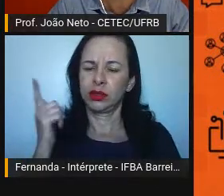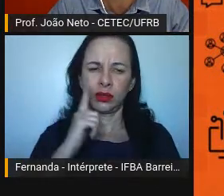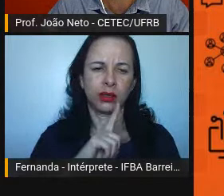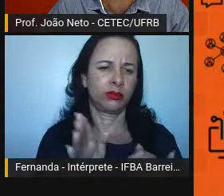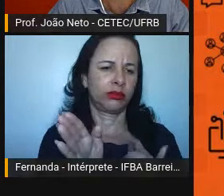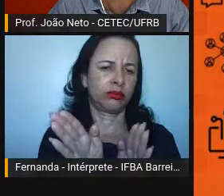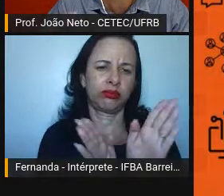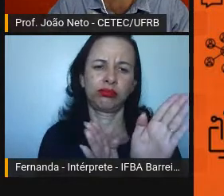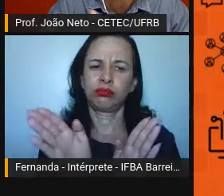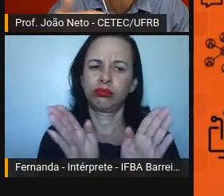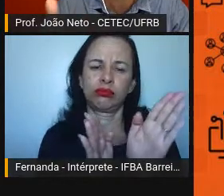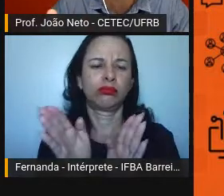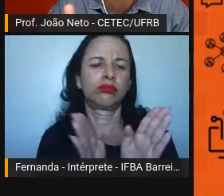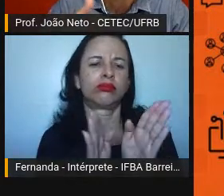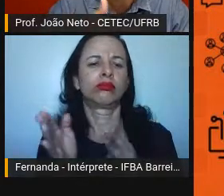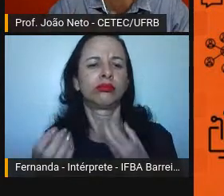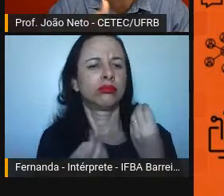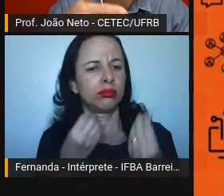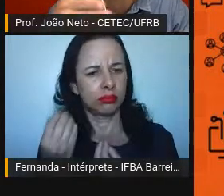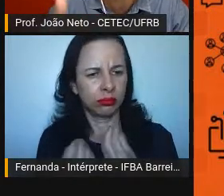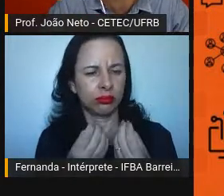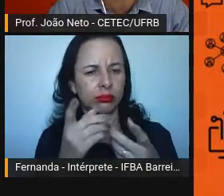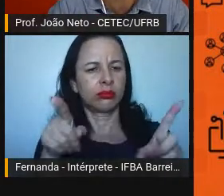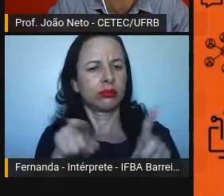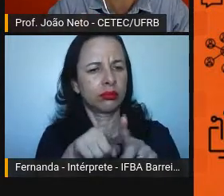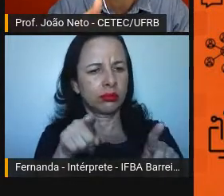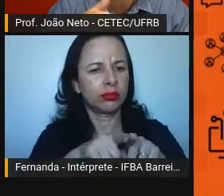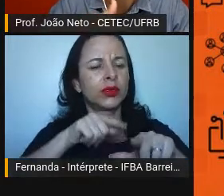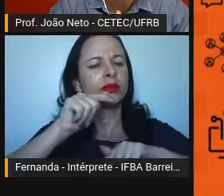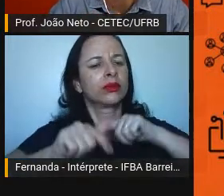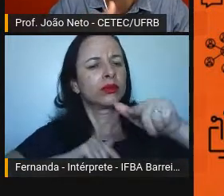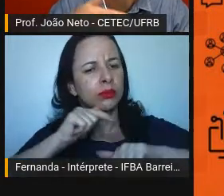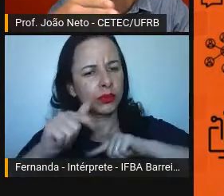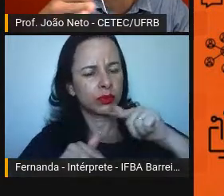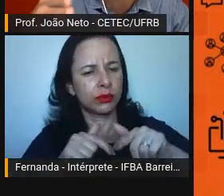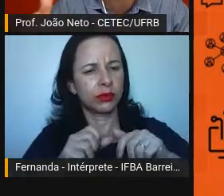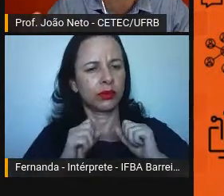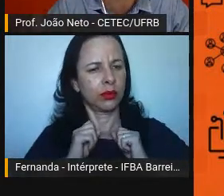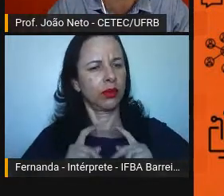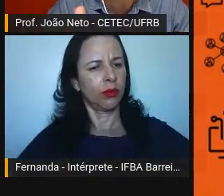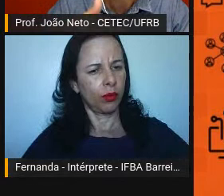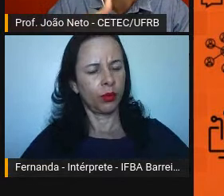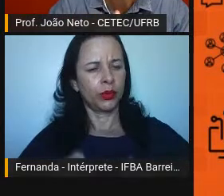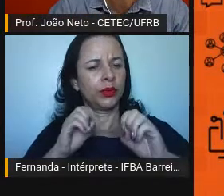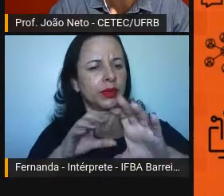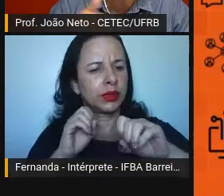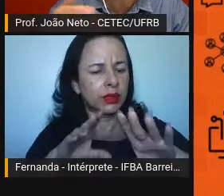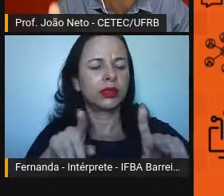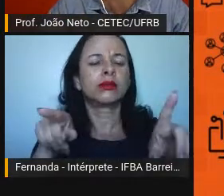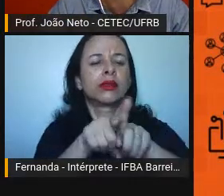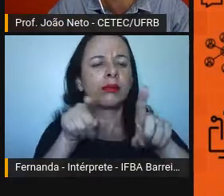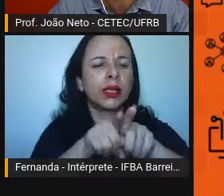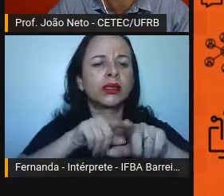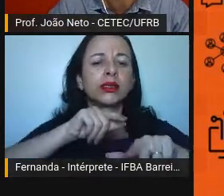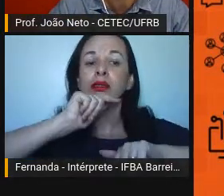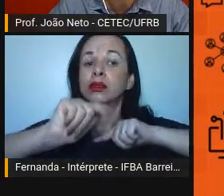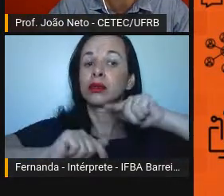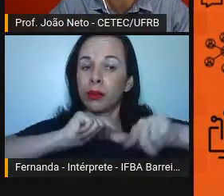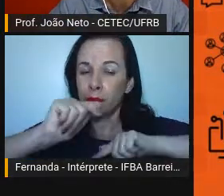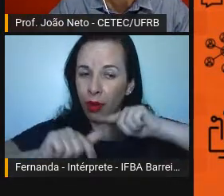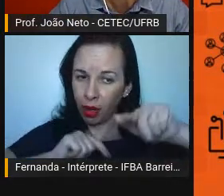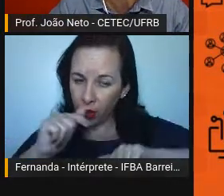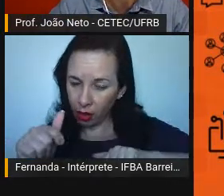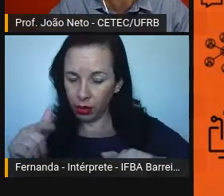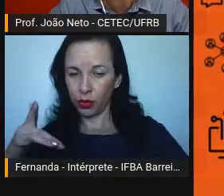Valentino acessar prédio mas não acessar também um serviço público de ensino o serviço de trabalho e um serviço público é